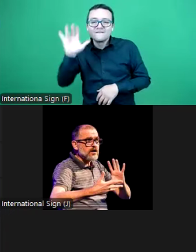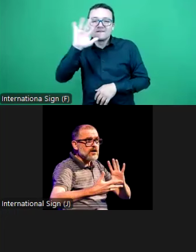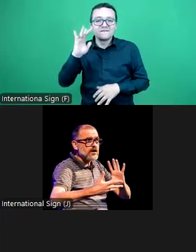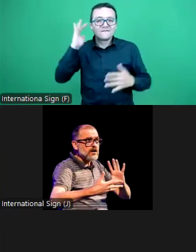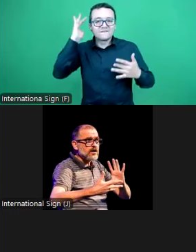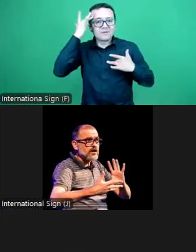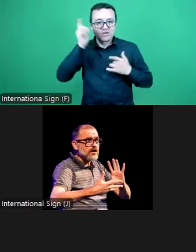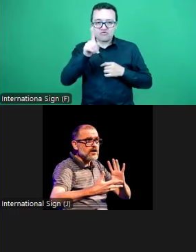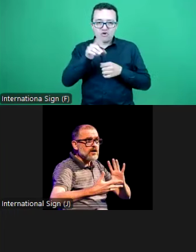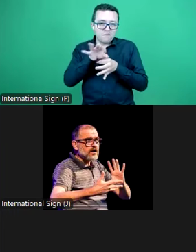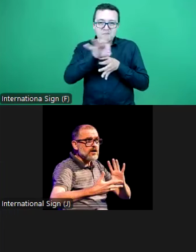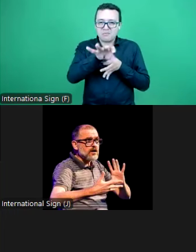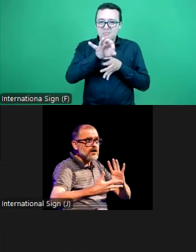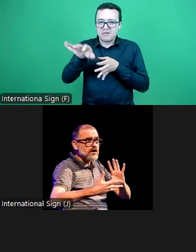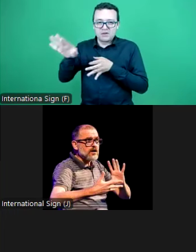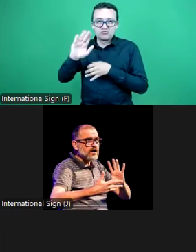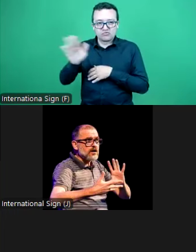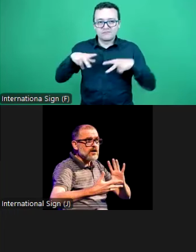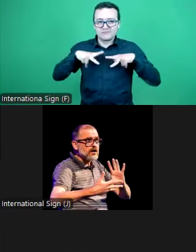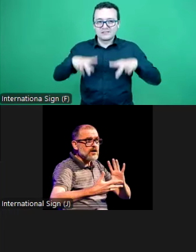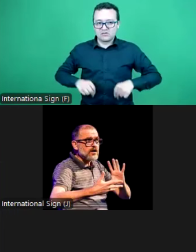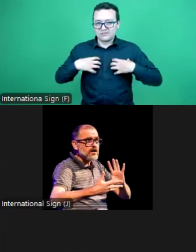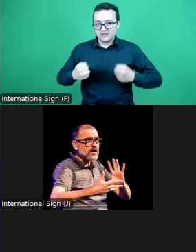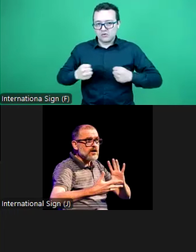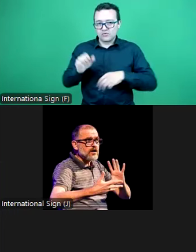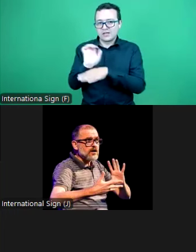do Ministério de Saúde Pública do Equador.